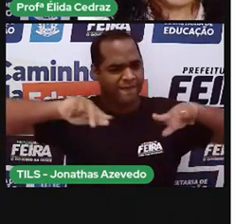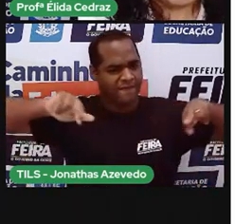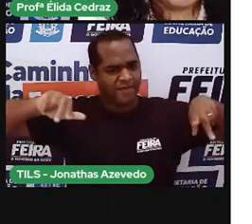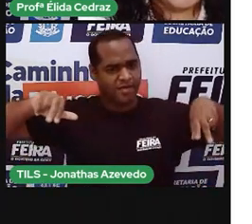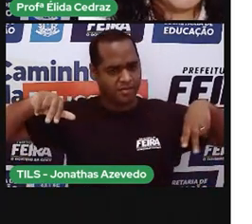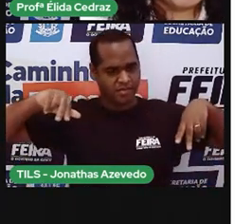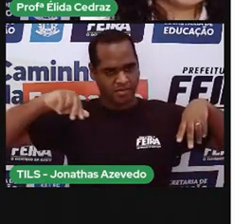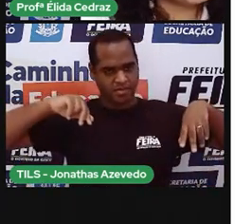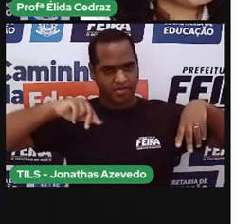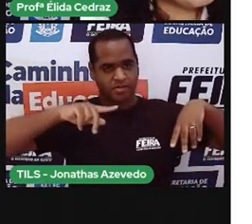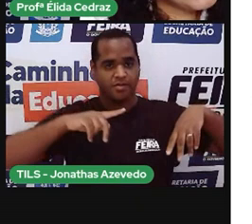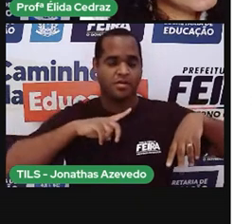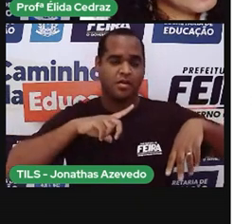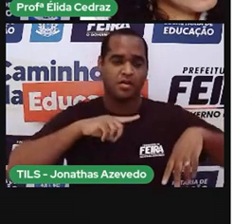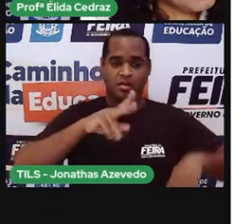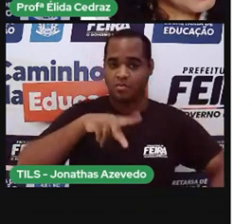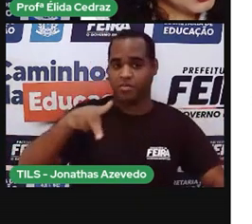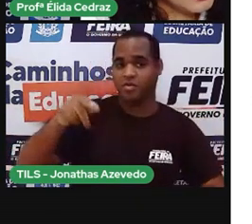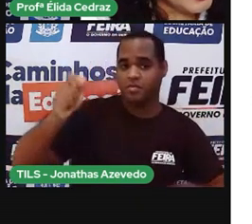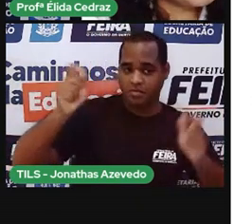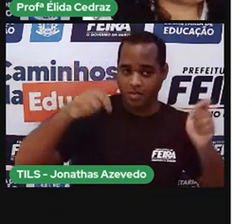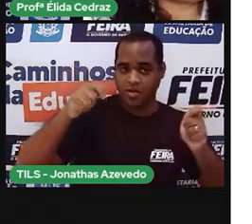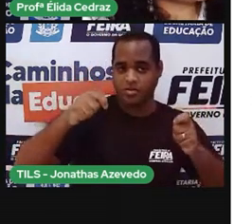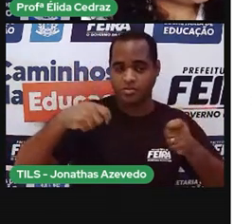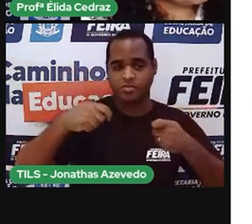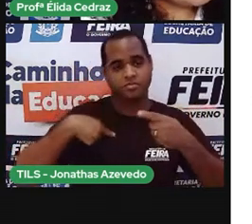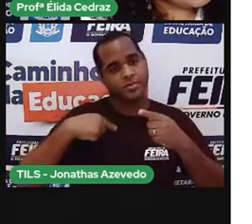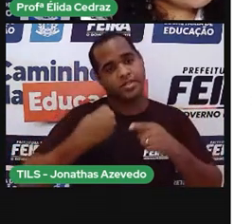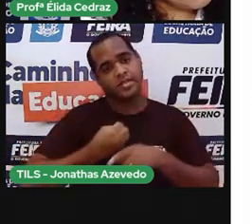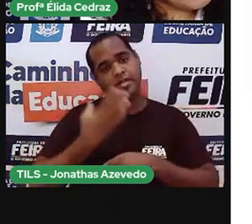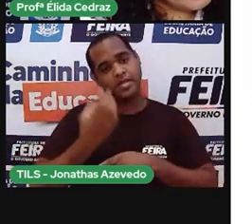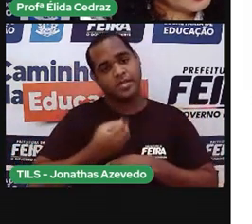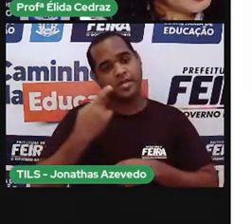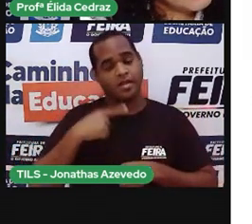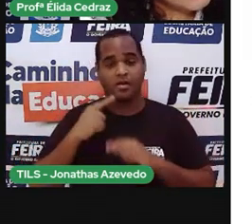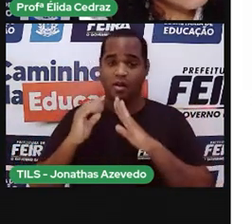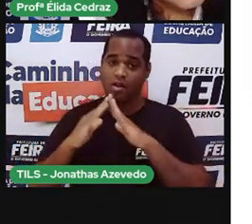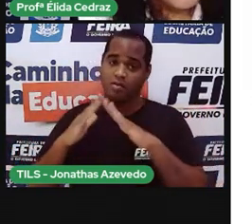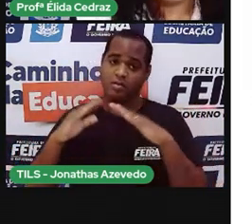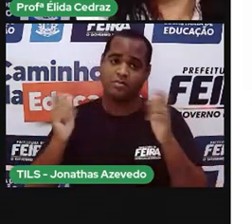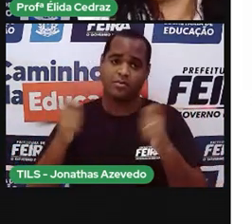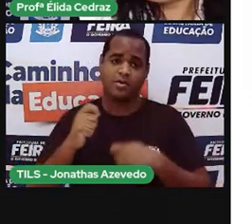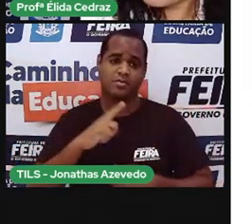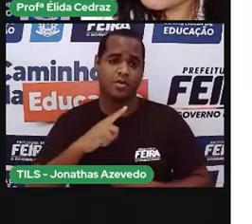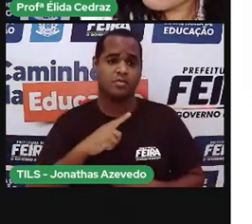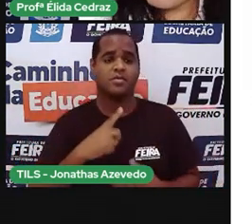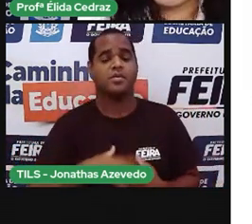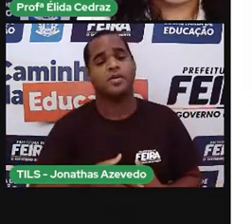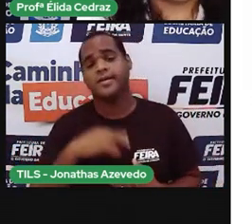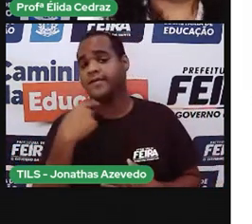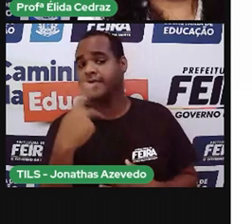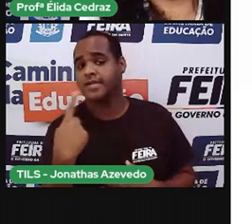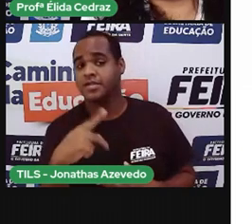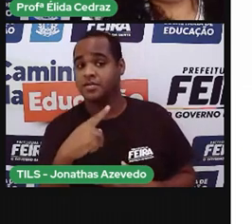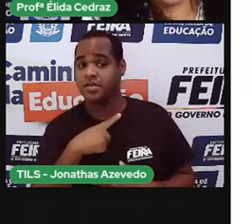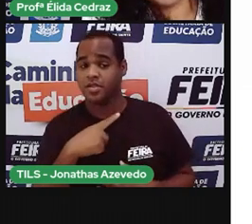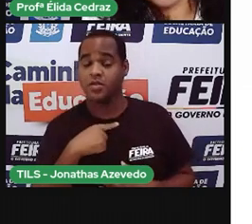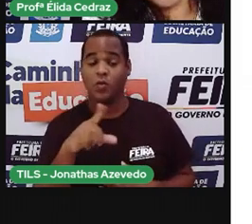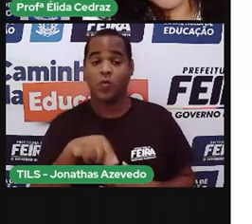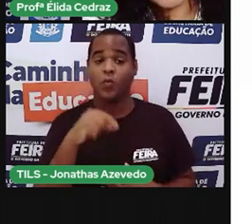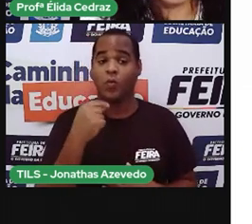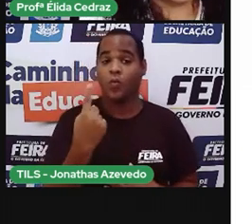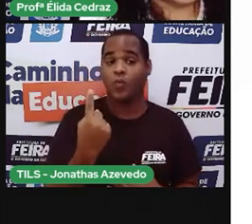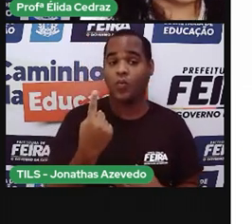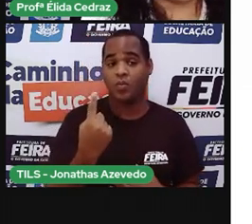porque a própria podia fazer essa quantidade porque tinha material entrar mas você vai escolher